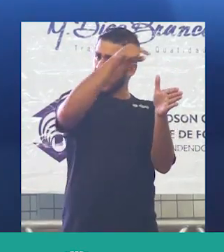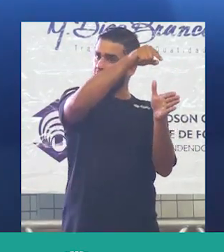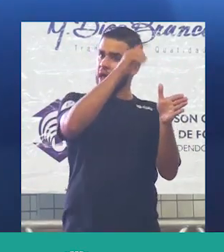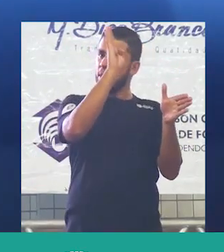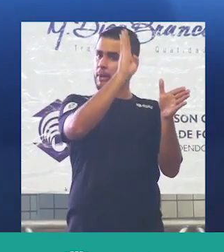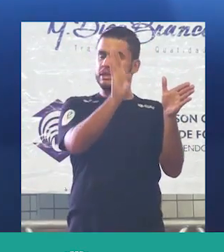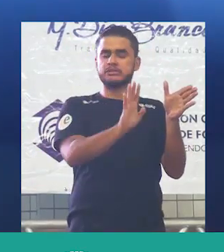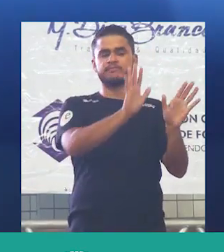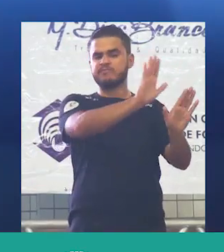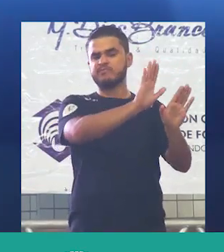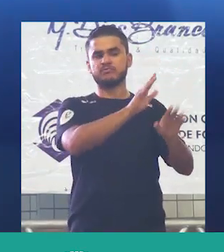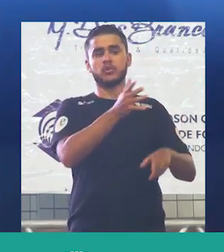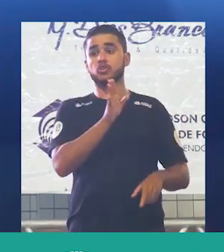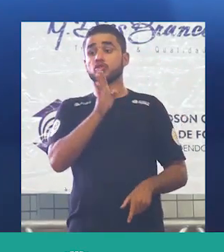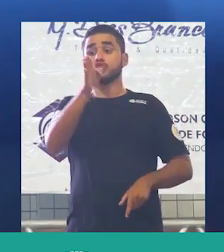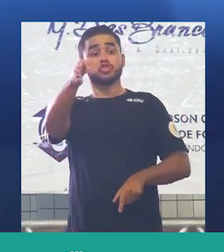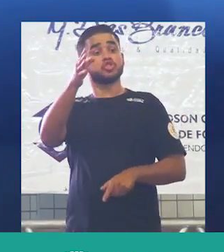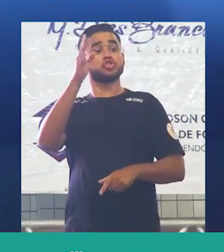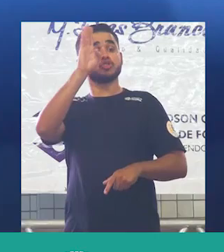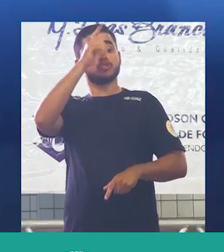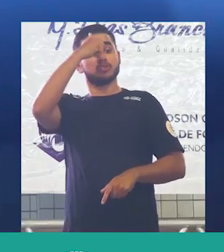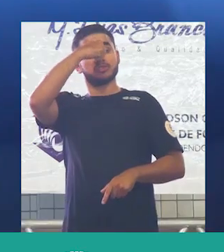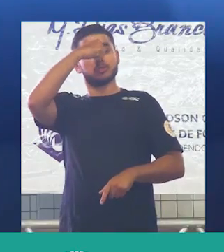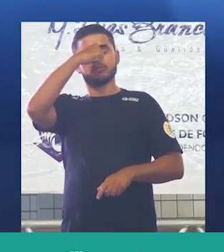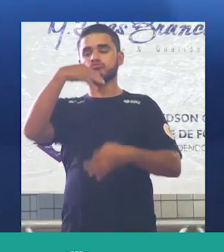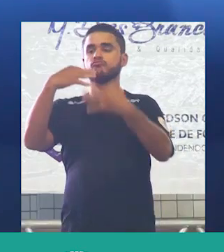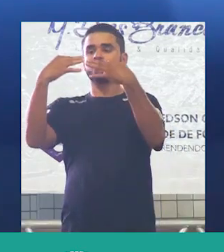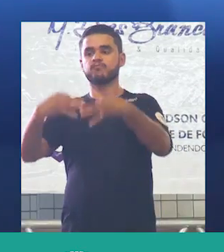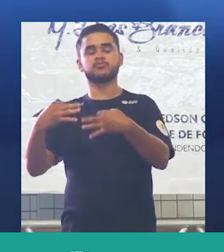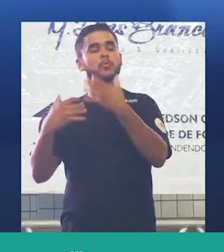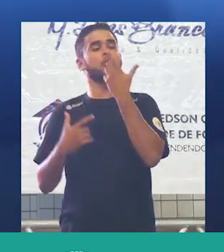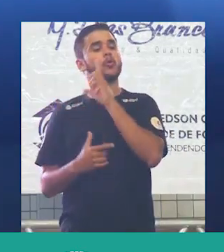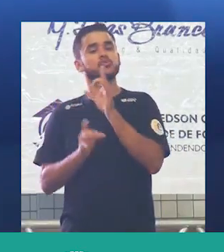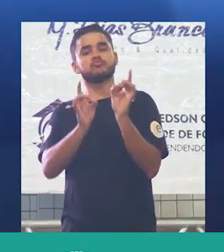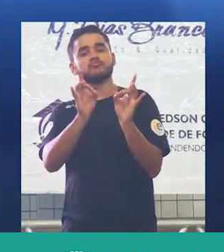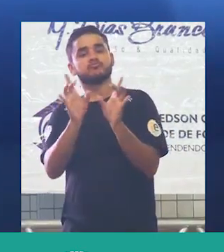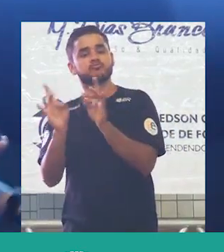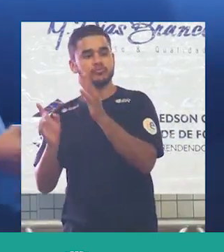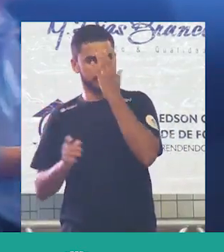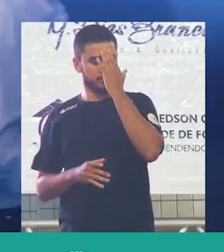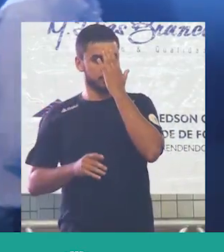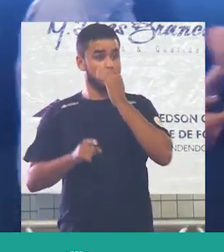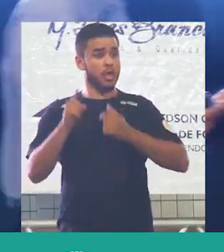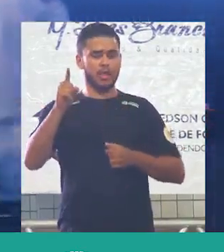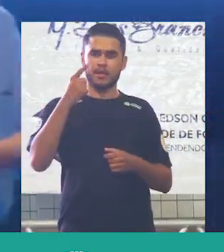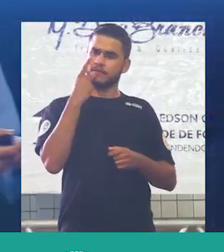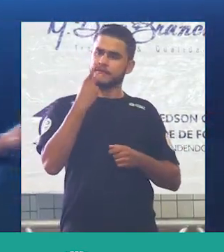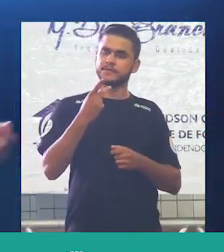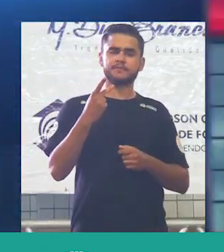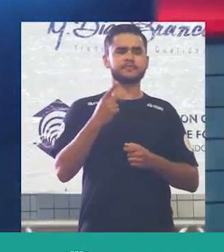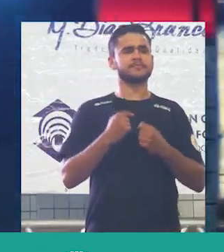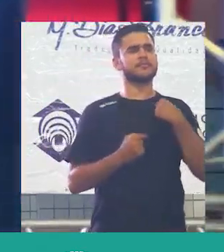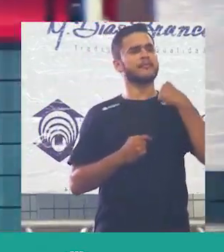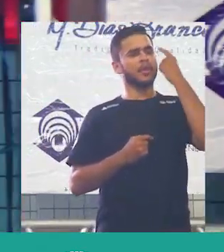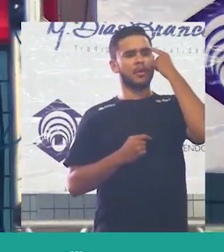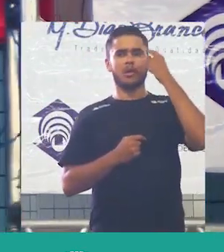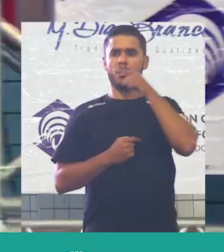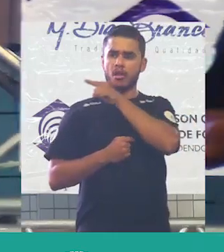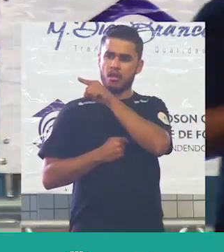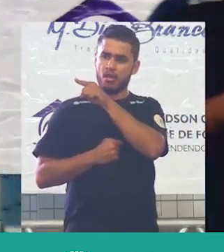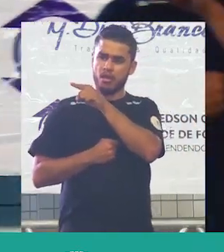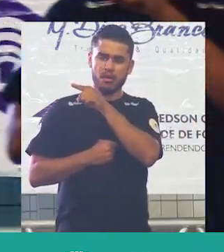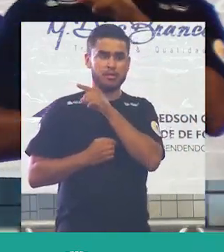não vinham para cá porque eles já tinham um comércio certo. Raciocínio: você vai deixar algo que é